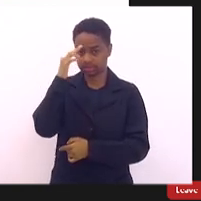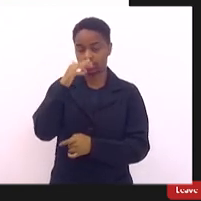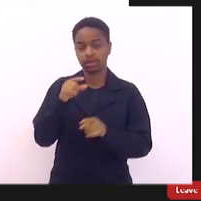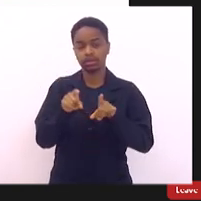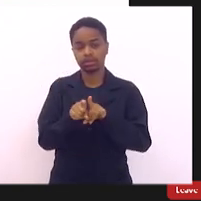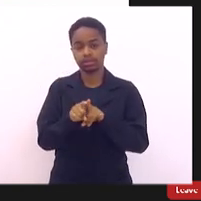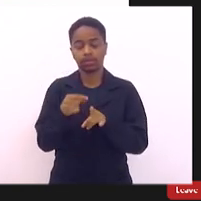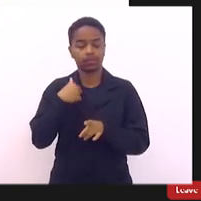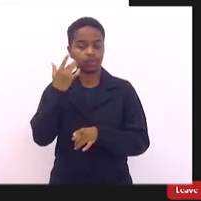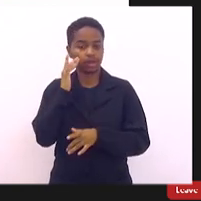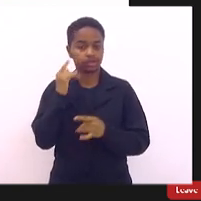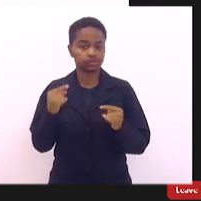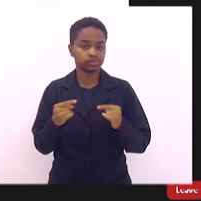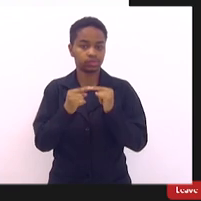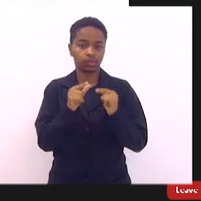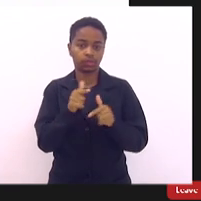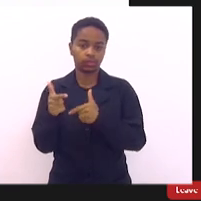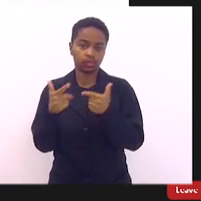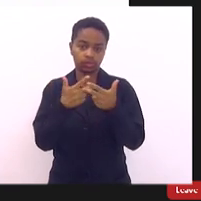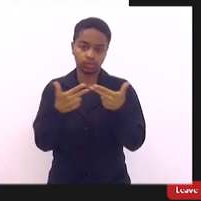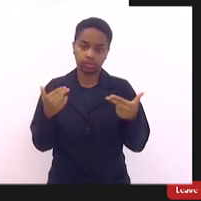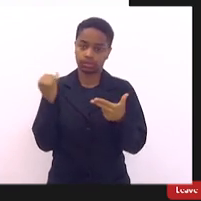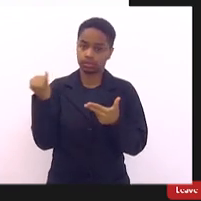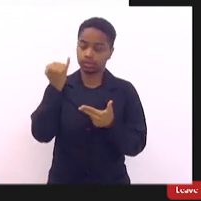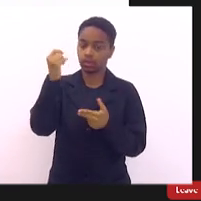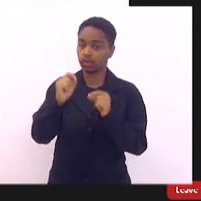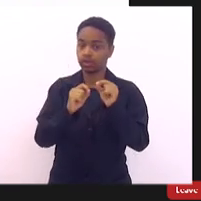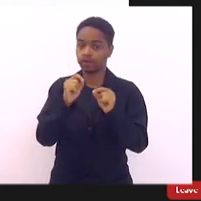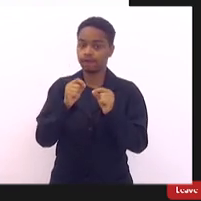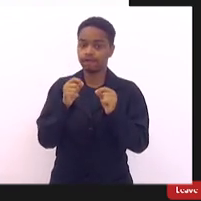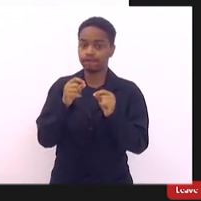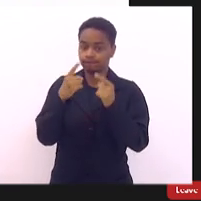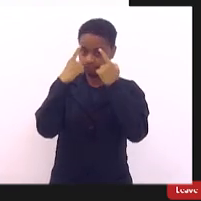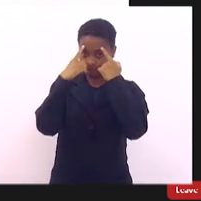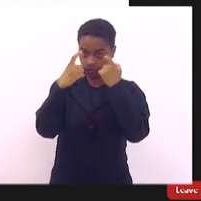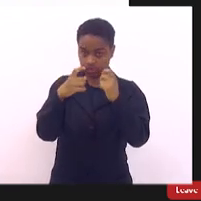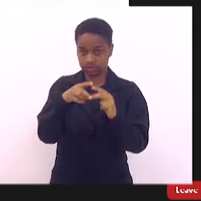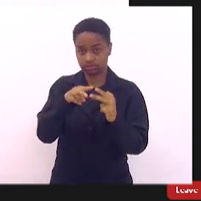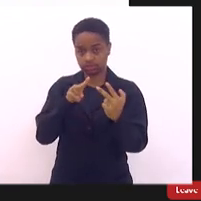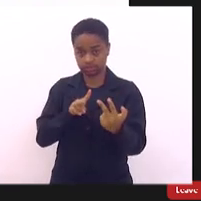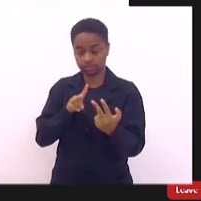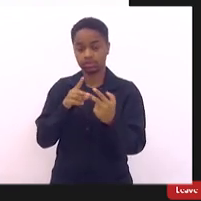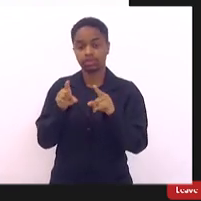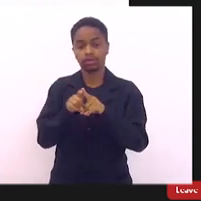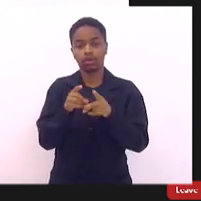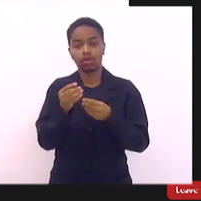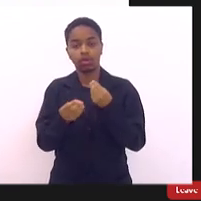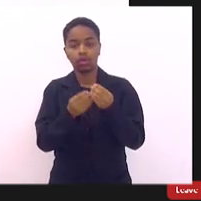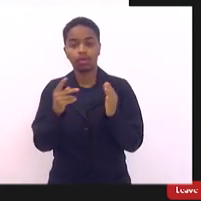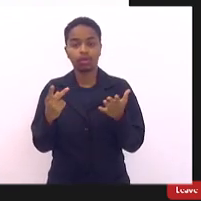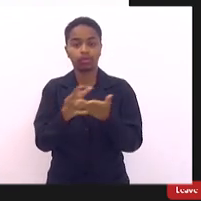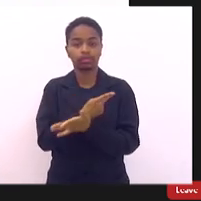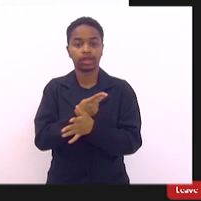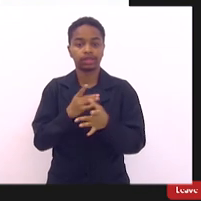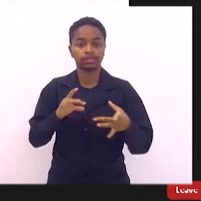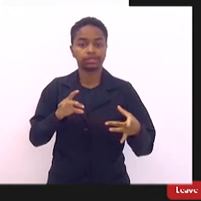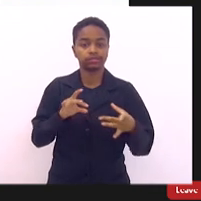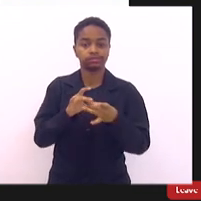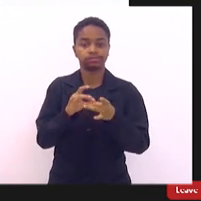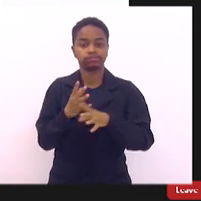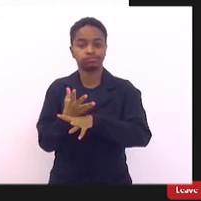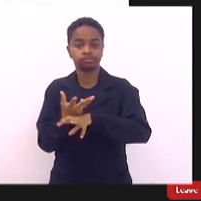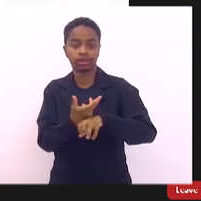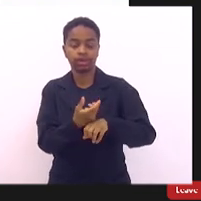coisa importante aqui do debate, que é a violência online. Como ela se dá dessa forma interseccional, né? Como o debate